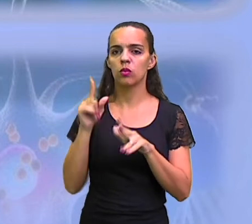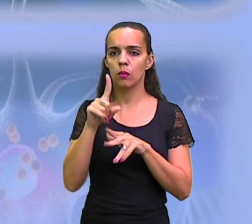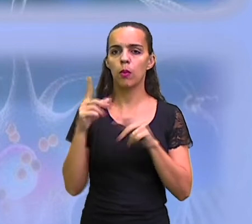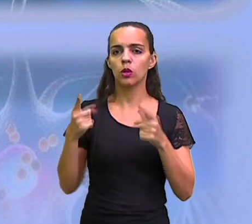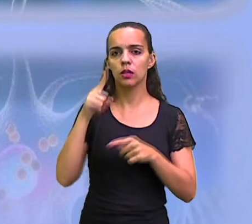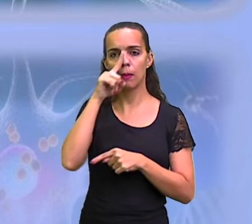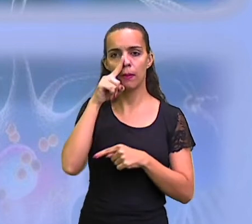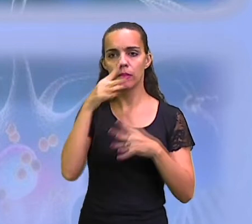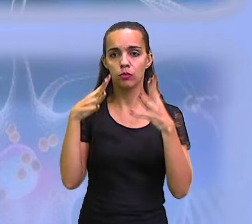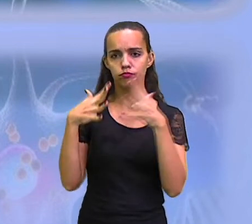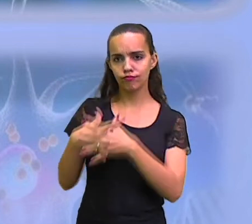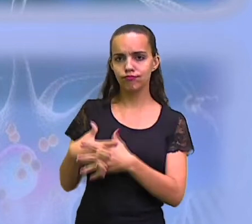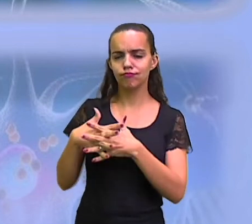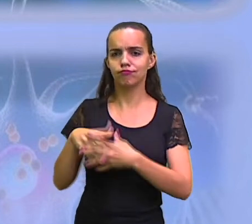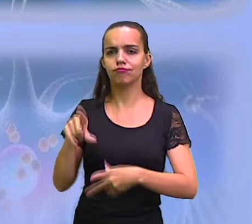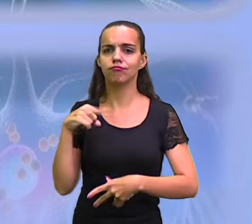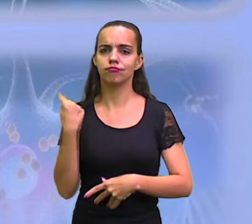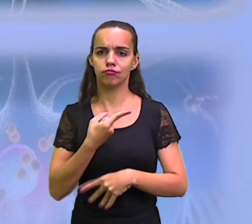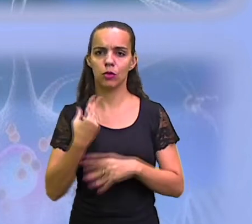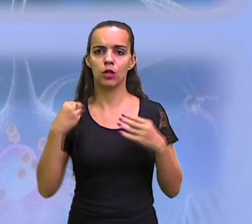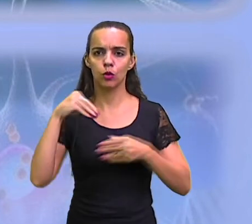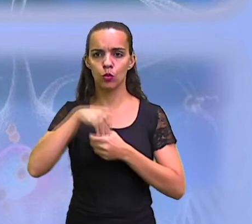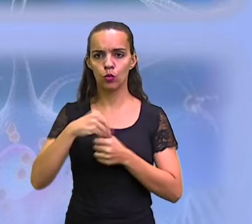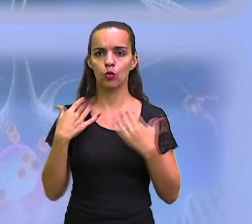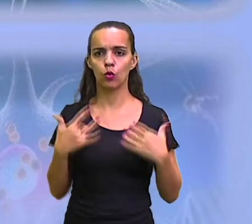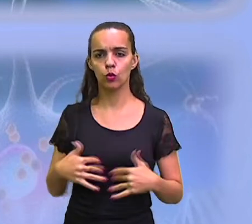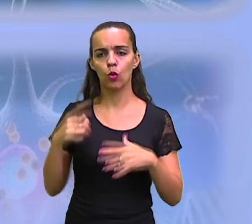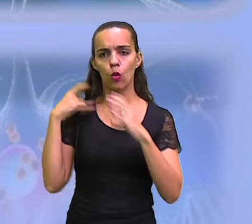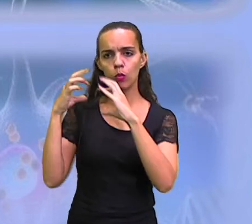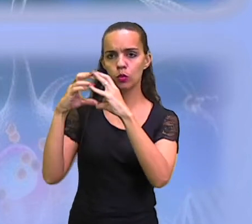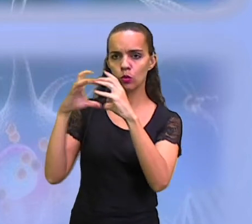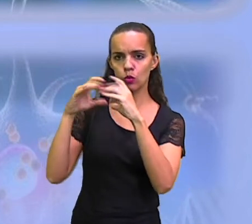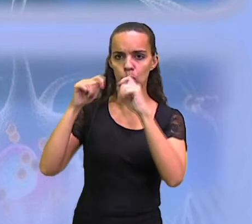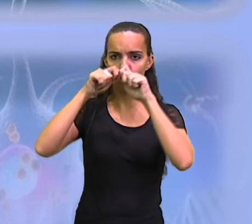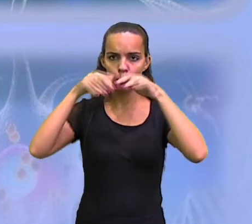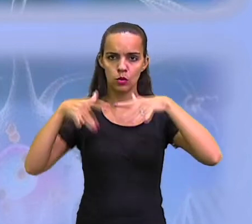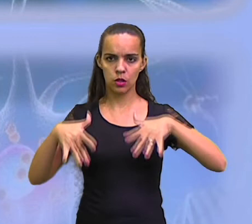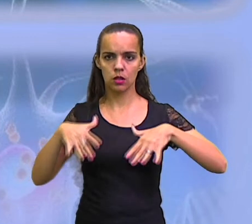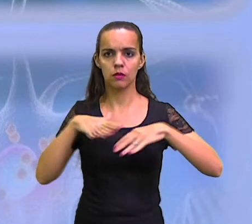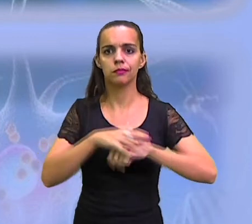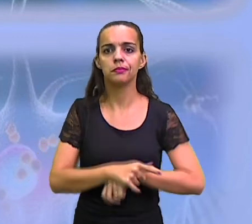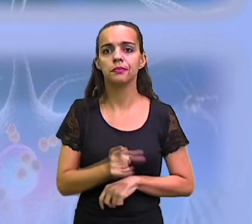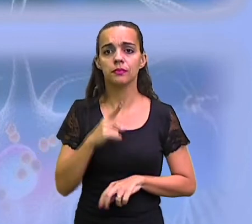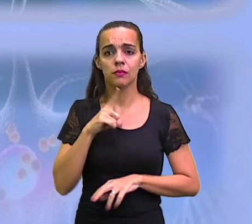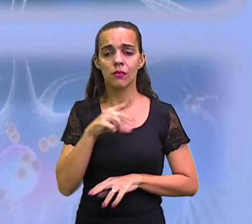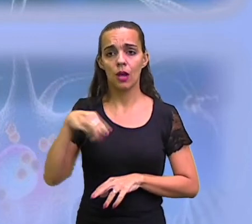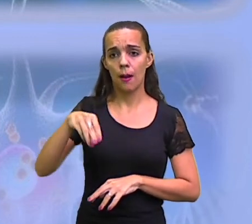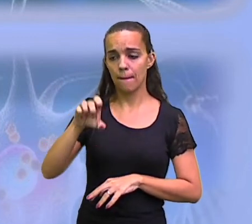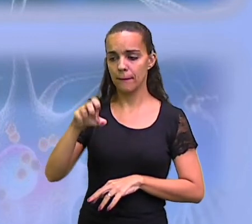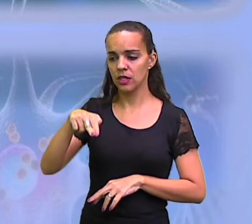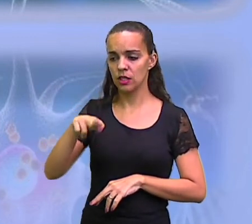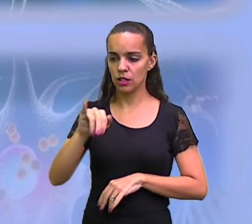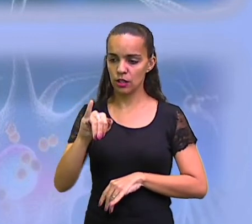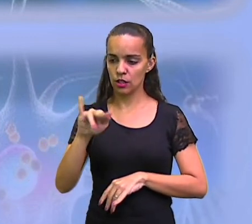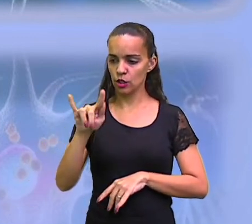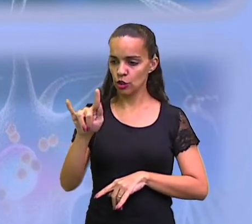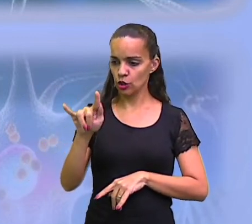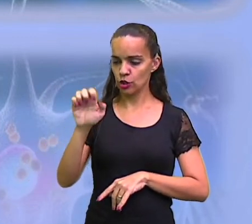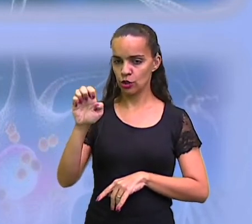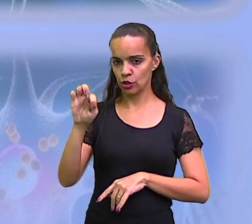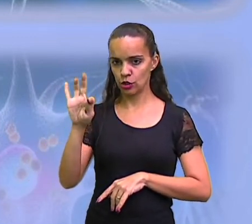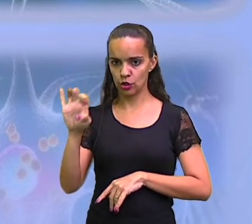as meninges, o tecido que recobre o cérebro, e são denominadas meningite. A meningite viral